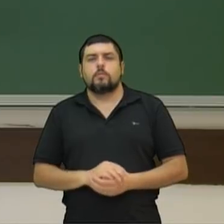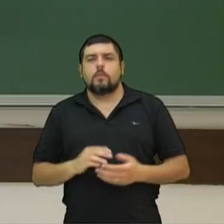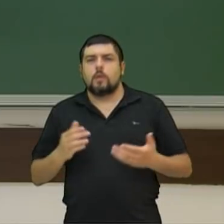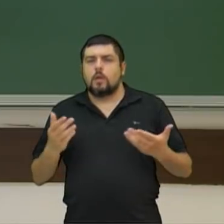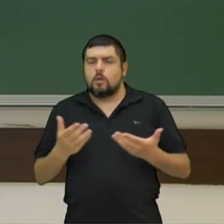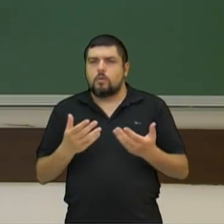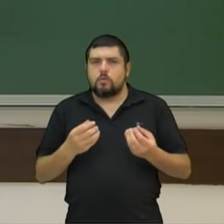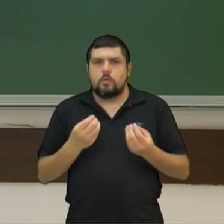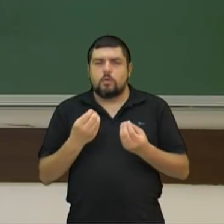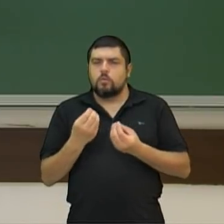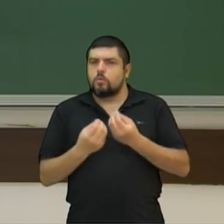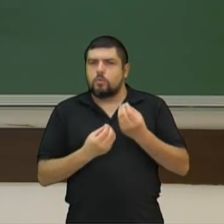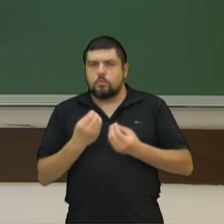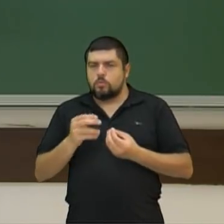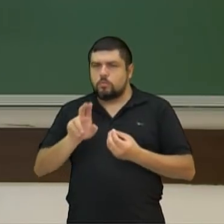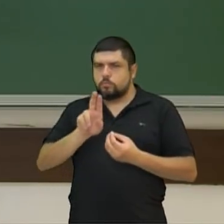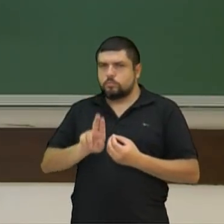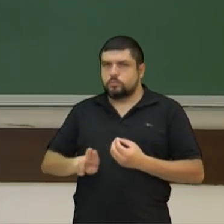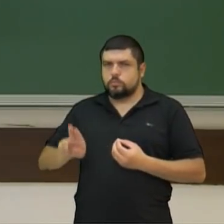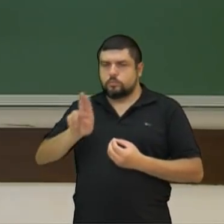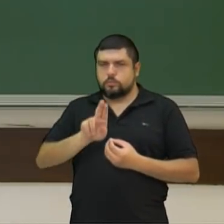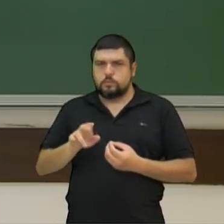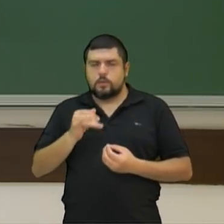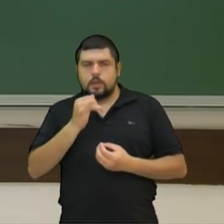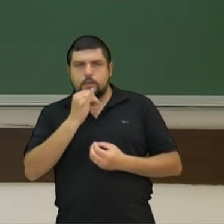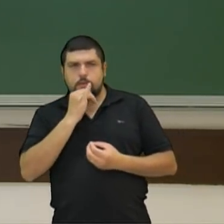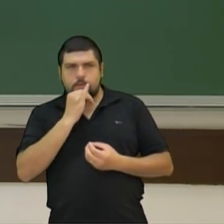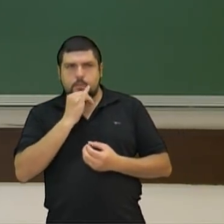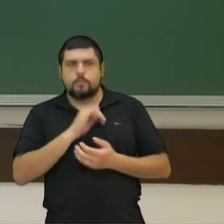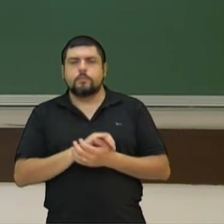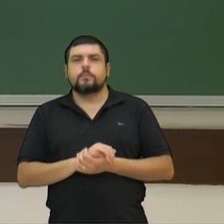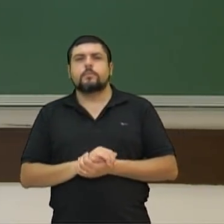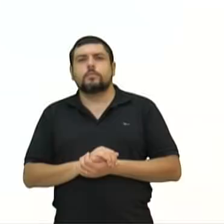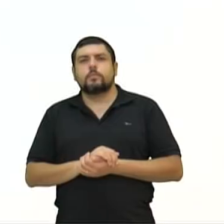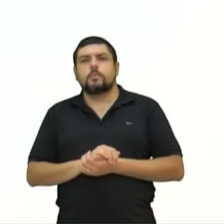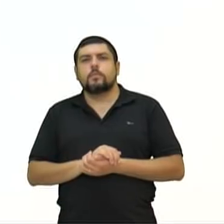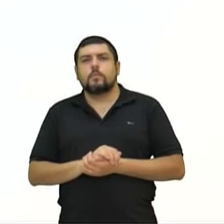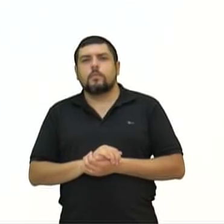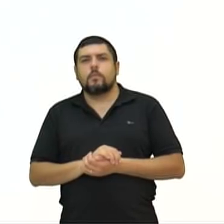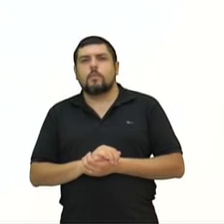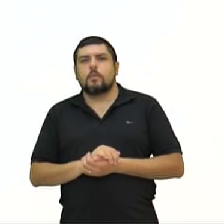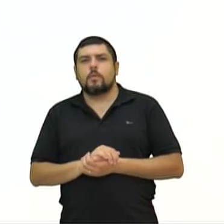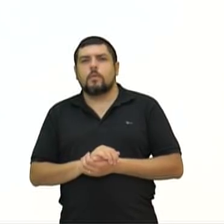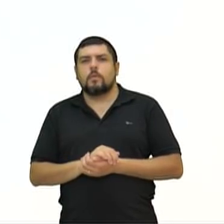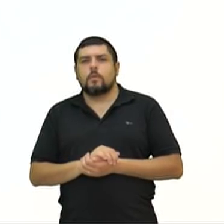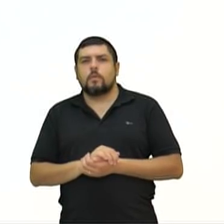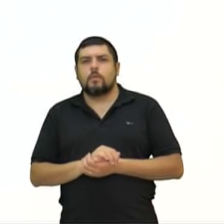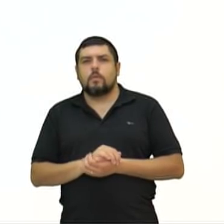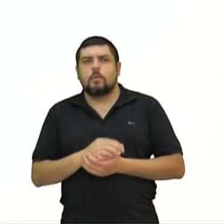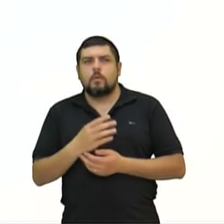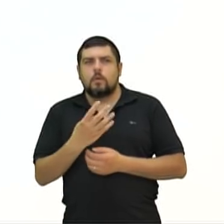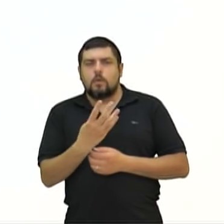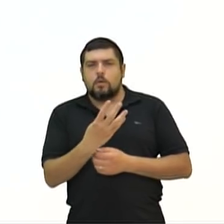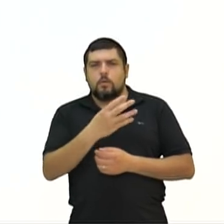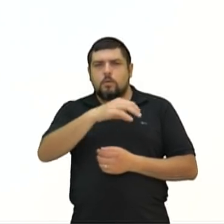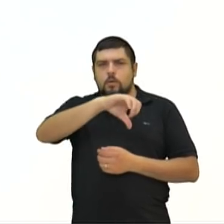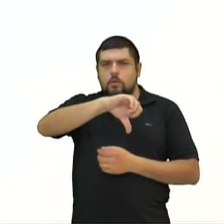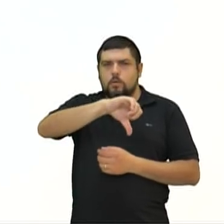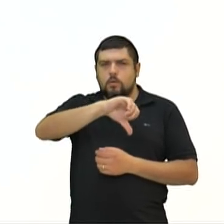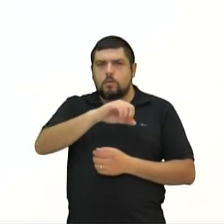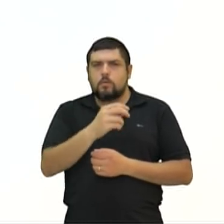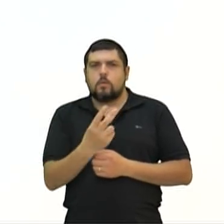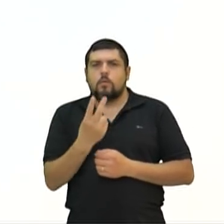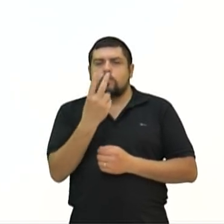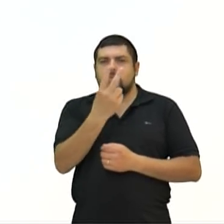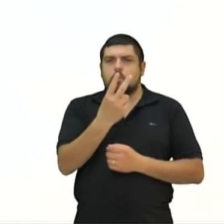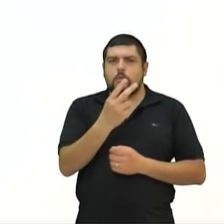como utilizar isso em alguns exemplos, tá? Então, eu tenho aqui 49 ao quadrado é igual a raiz quadrada de 49 elevado a